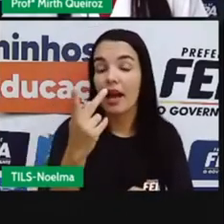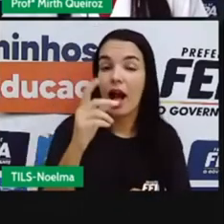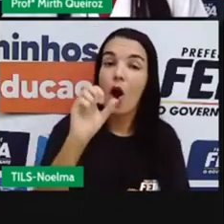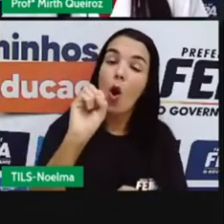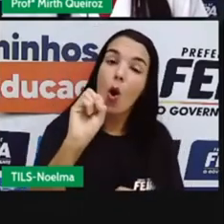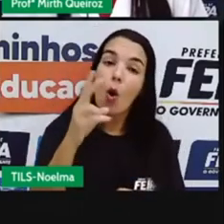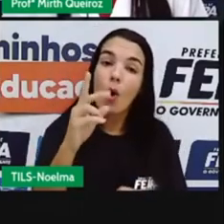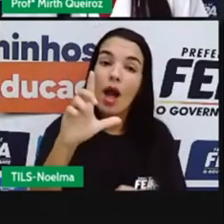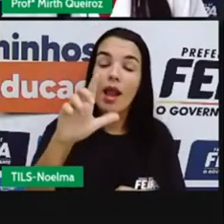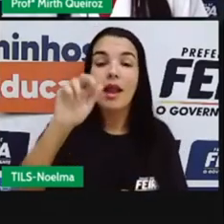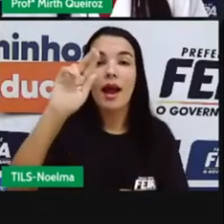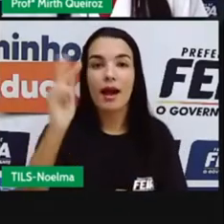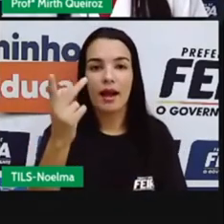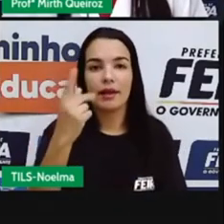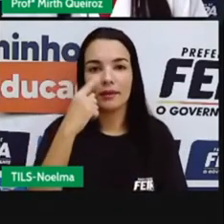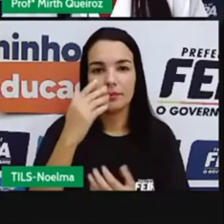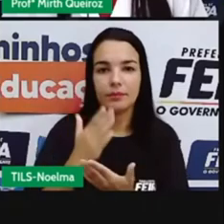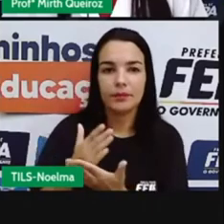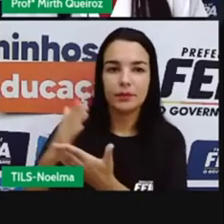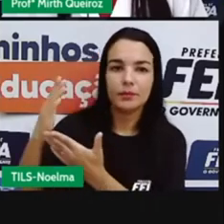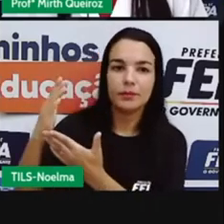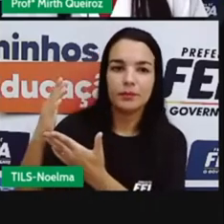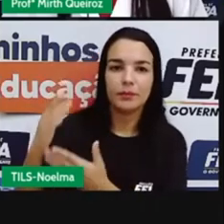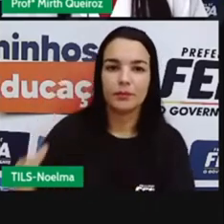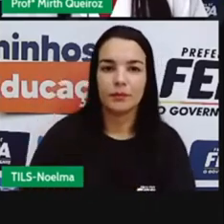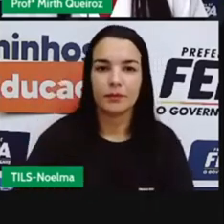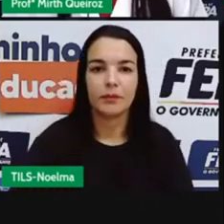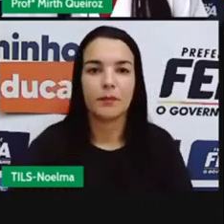certo? Começando.